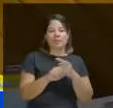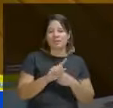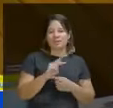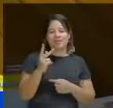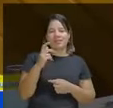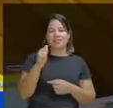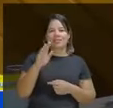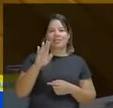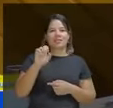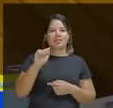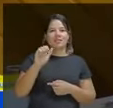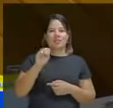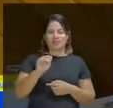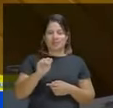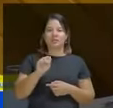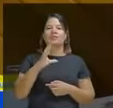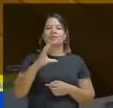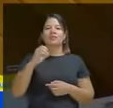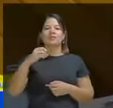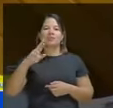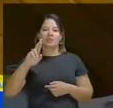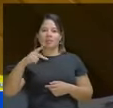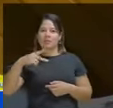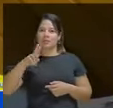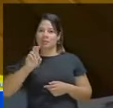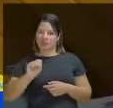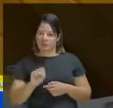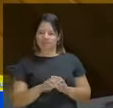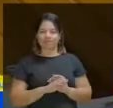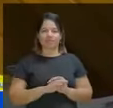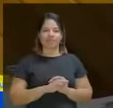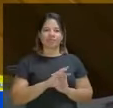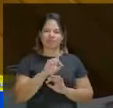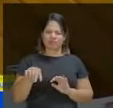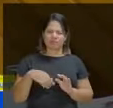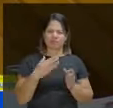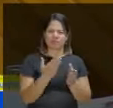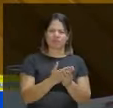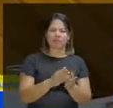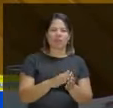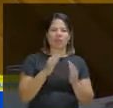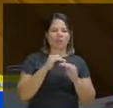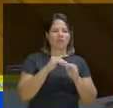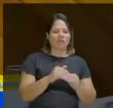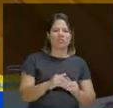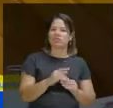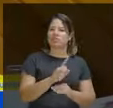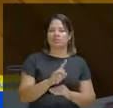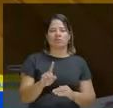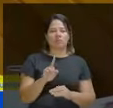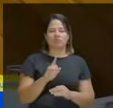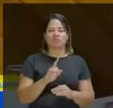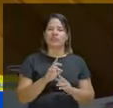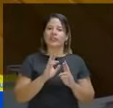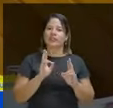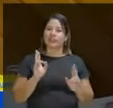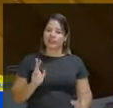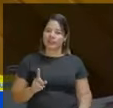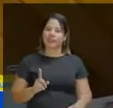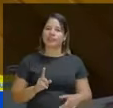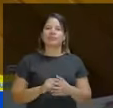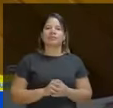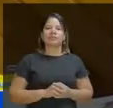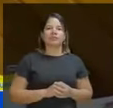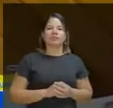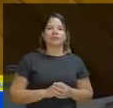diante dessas considerações, eu repiso, não se observa qualquer ofensa ao devido processo legal, configuração de excepcionalidade que justifique o trancamento da